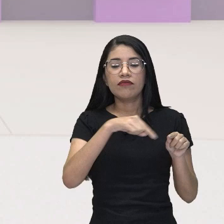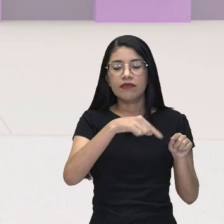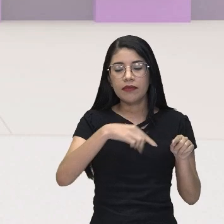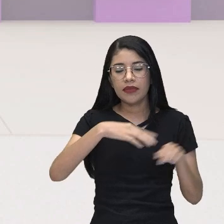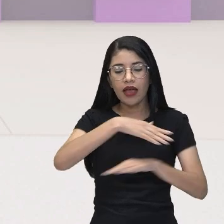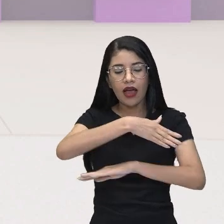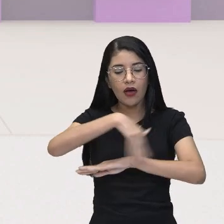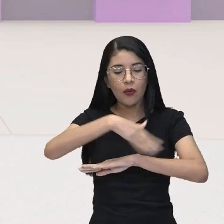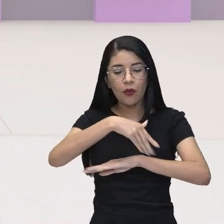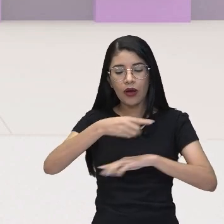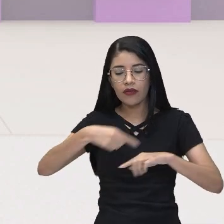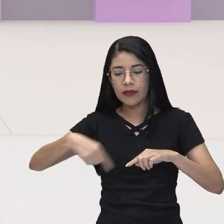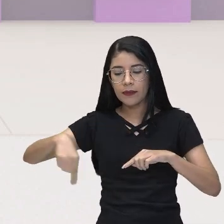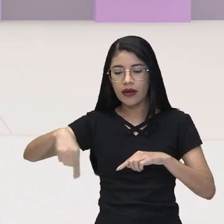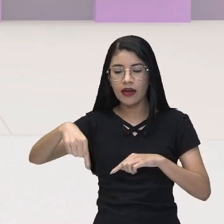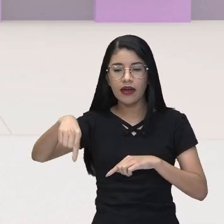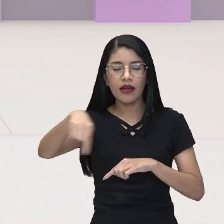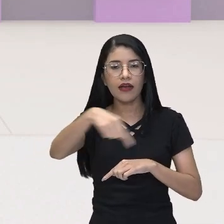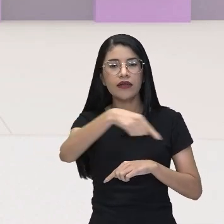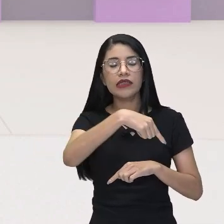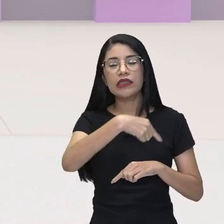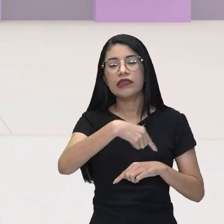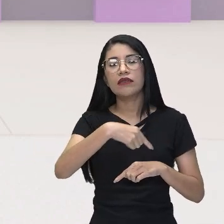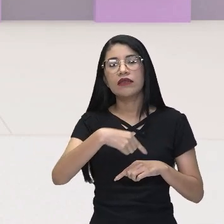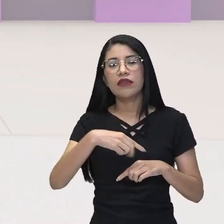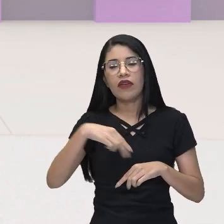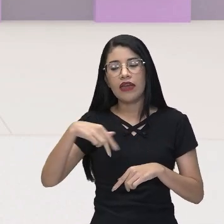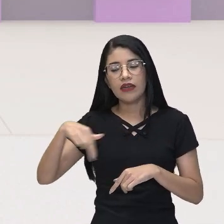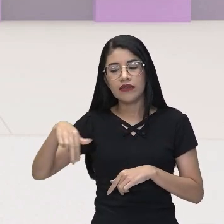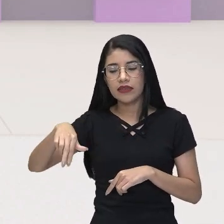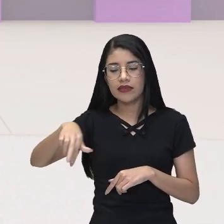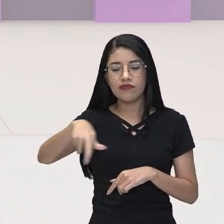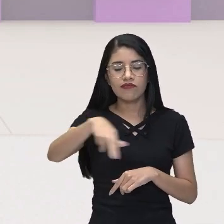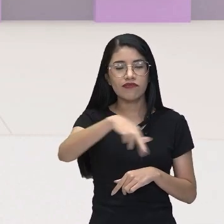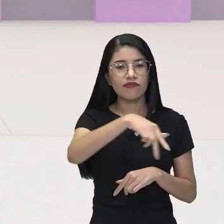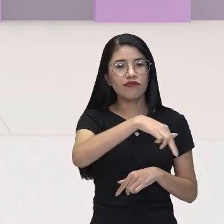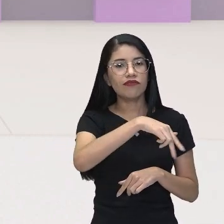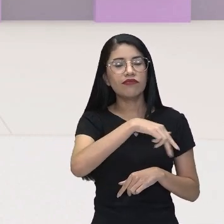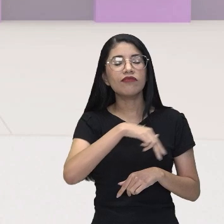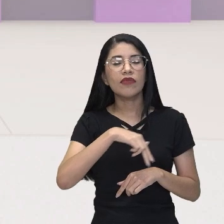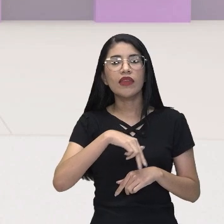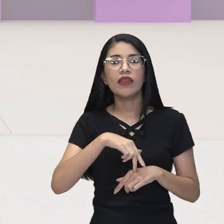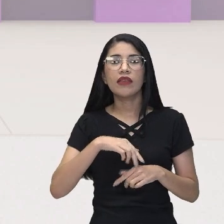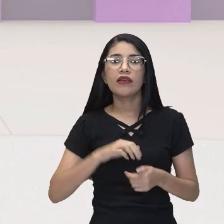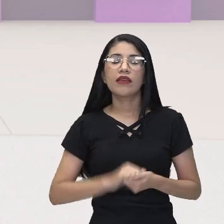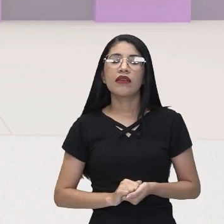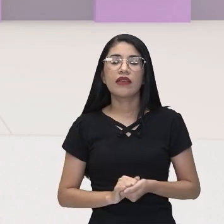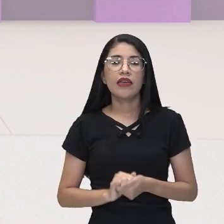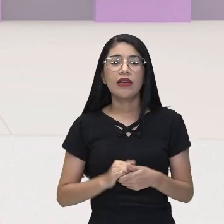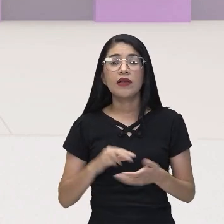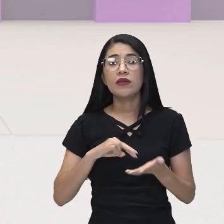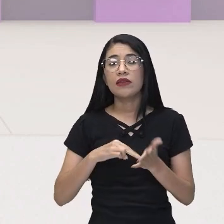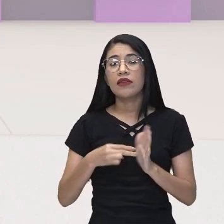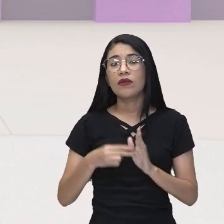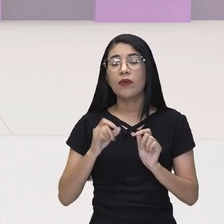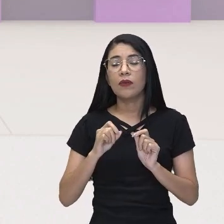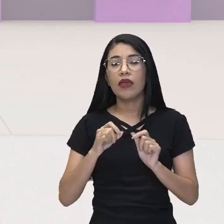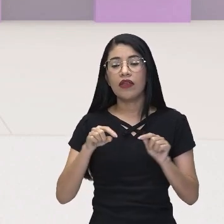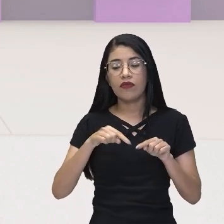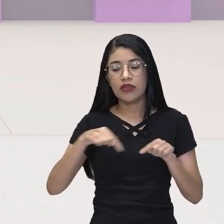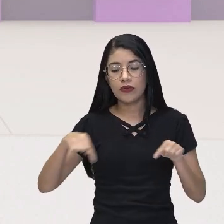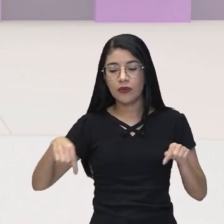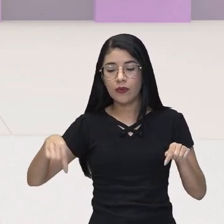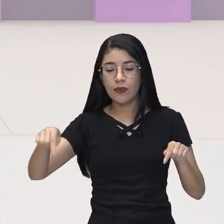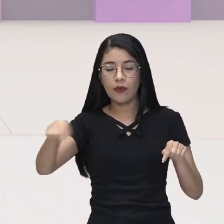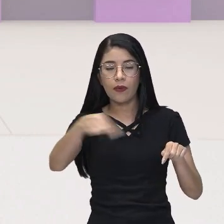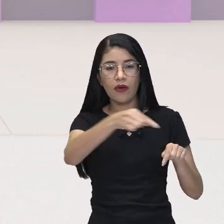quarteirão. Você vai dar uma volta no quarteirão da sua casa, tá? Deu a volta para o mesmo ponto, aí você percorreu o